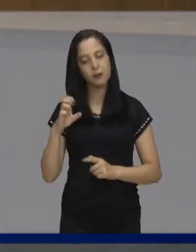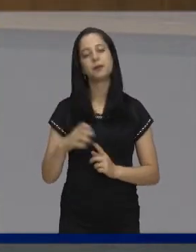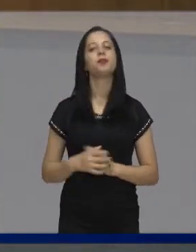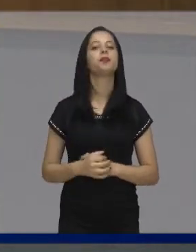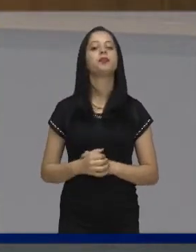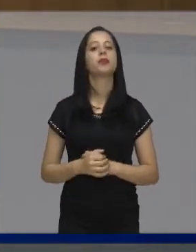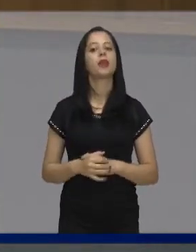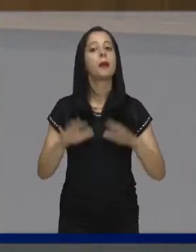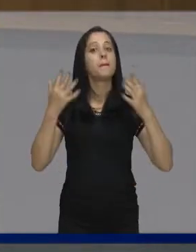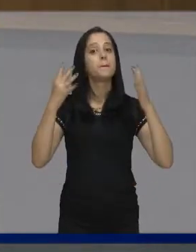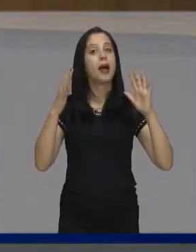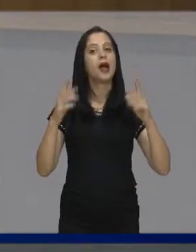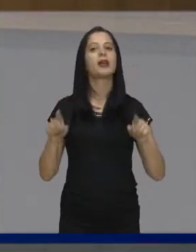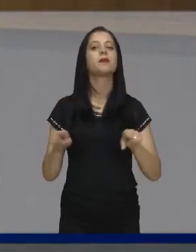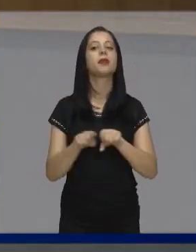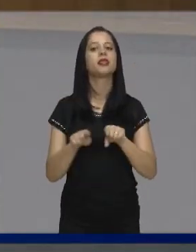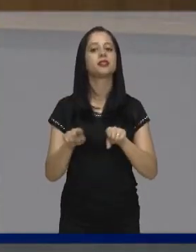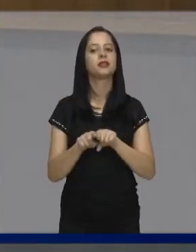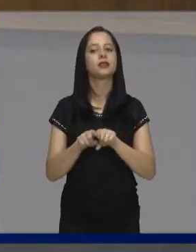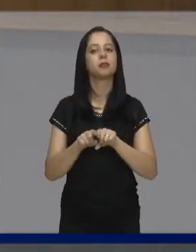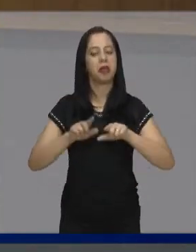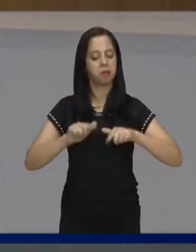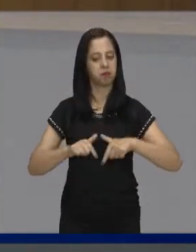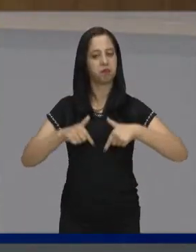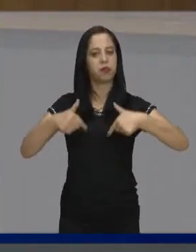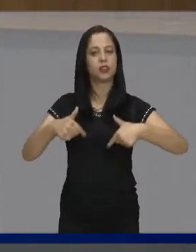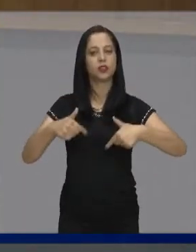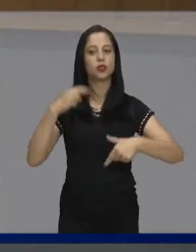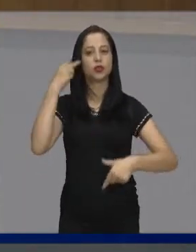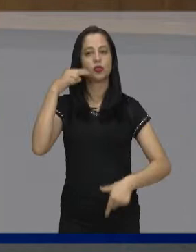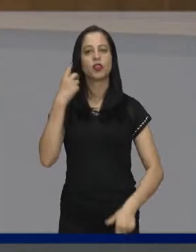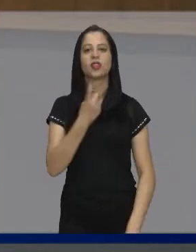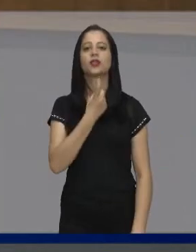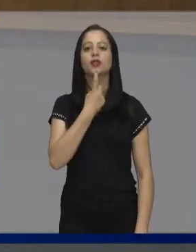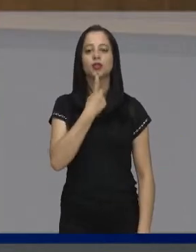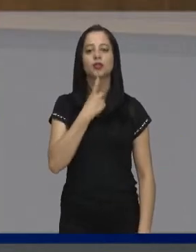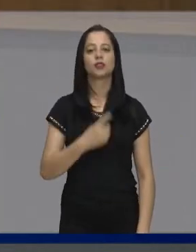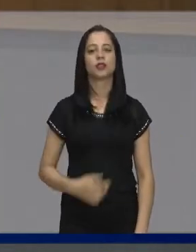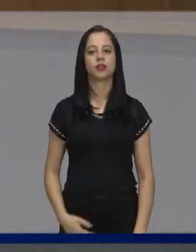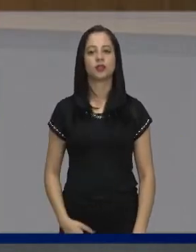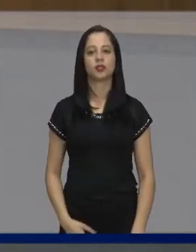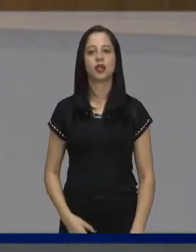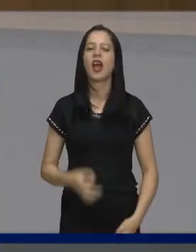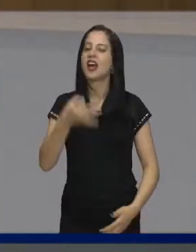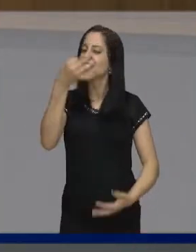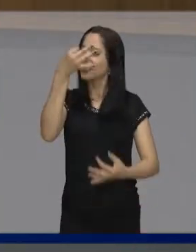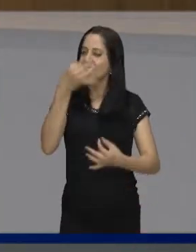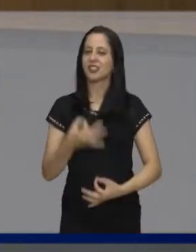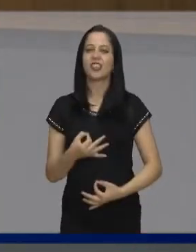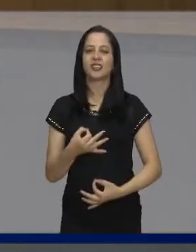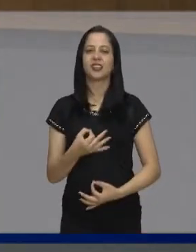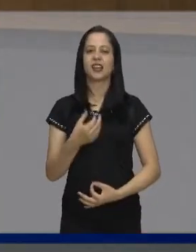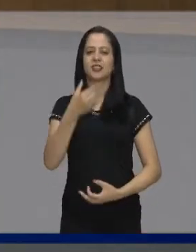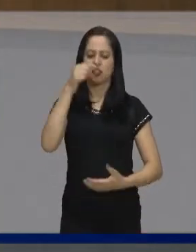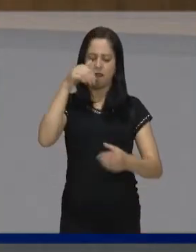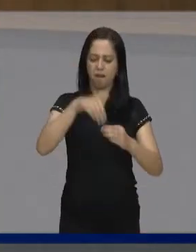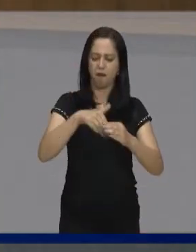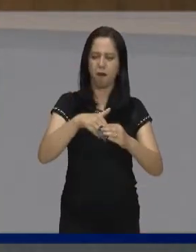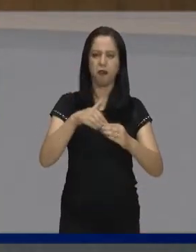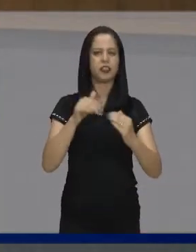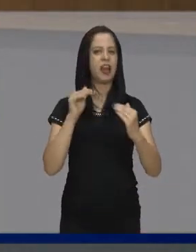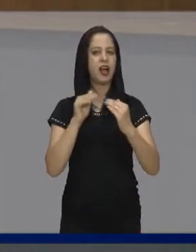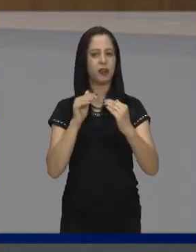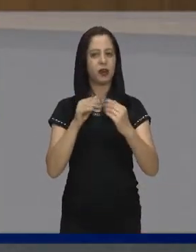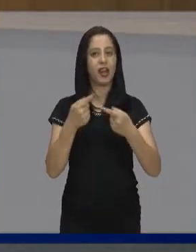né, e parabéns por essa iniciativa do vereador Juvenil. Então, com certeza votaremos a favor, porque a gente